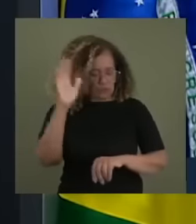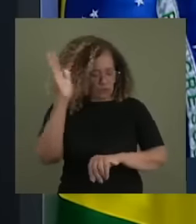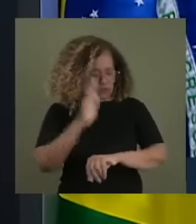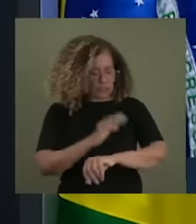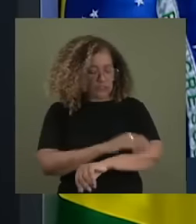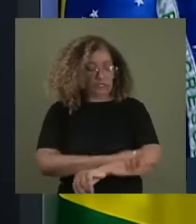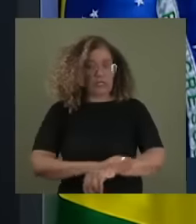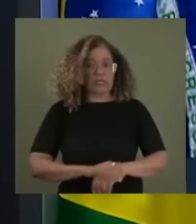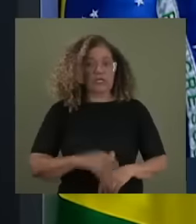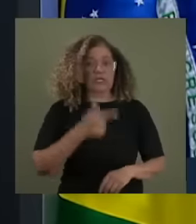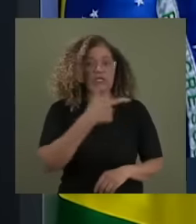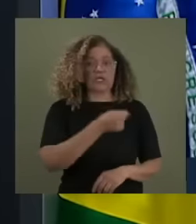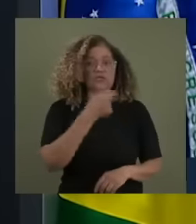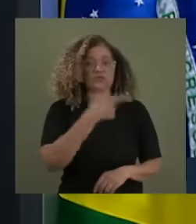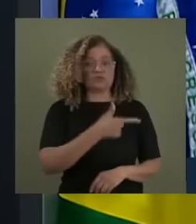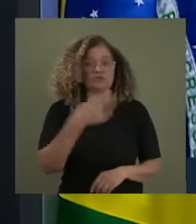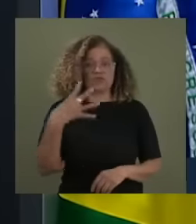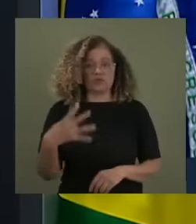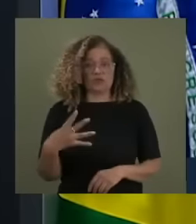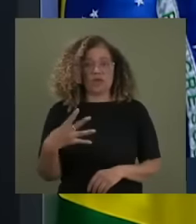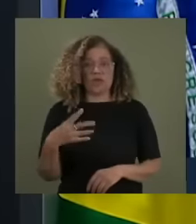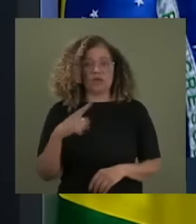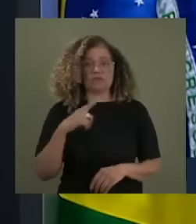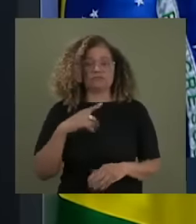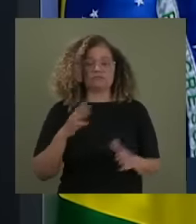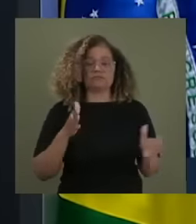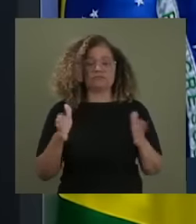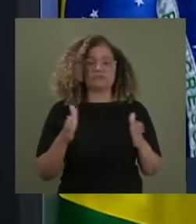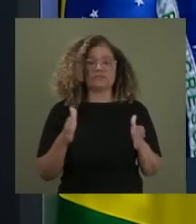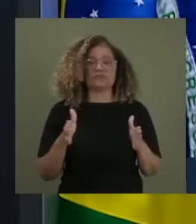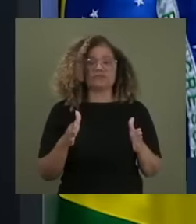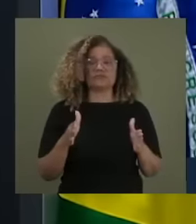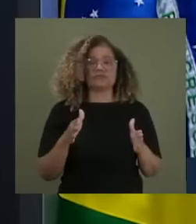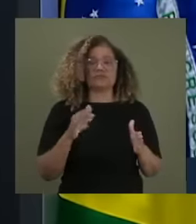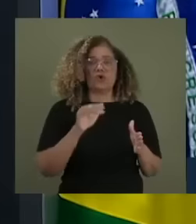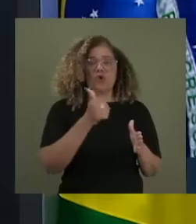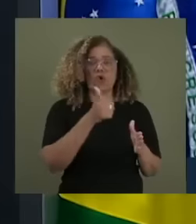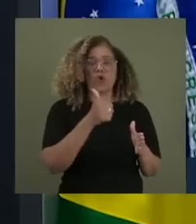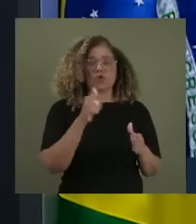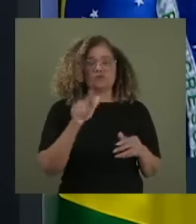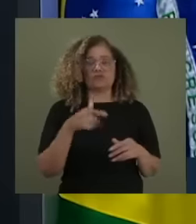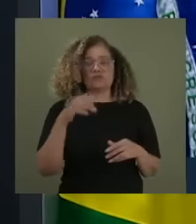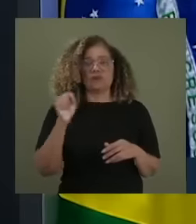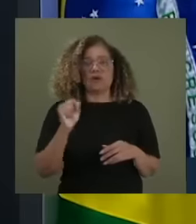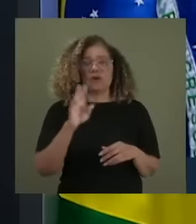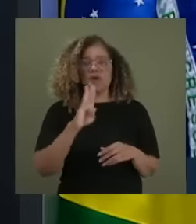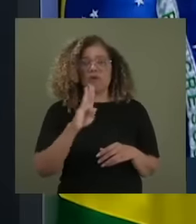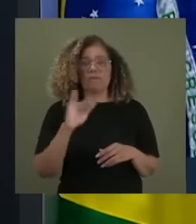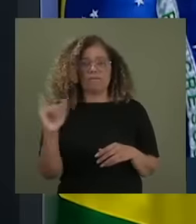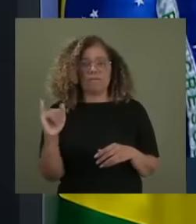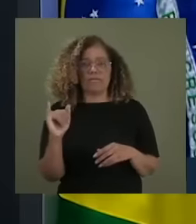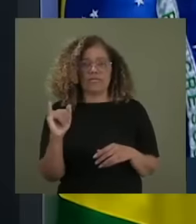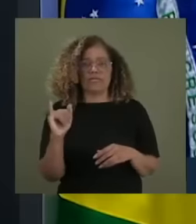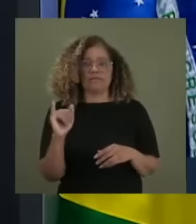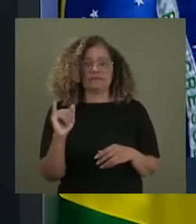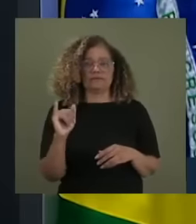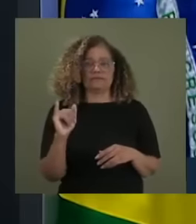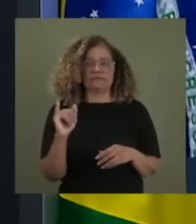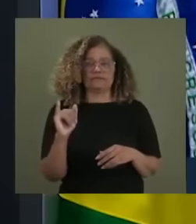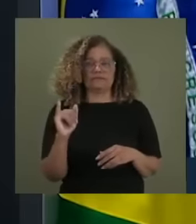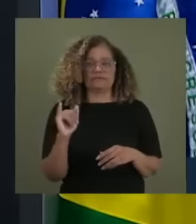de 2024 estão previstos 11,8 bi d de bola e de índio Senador Lucas